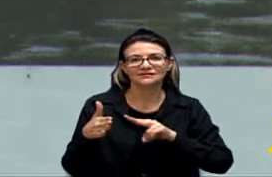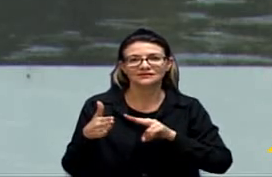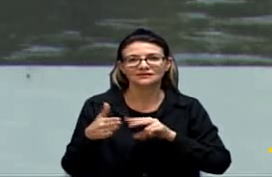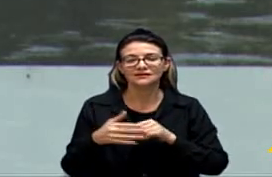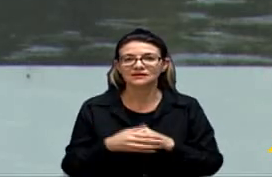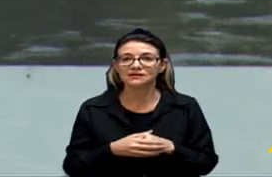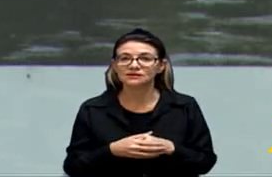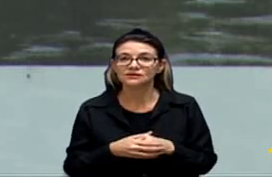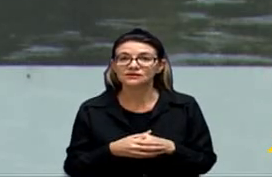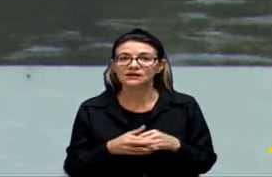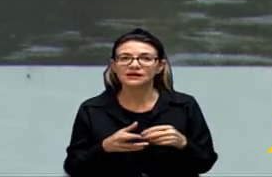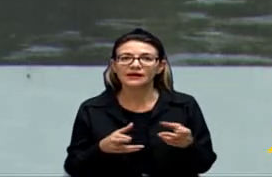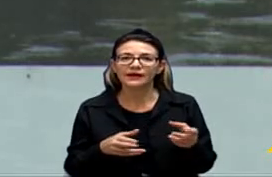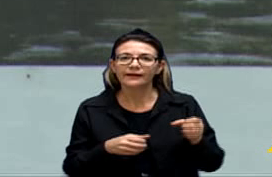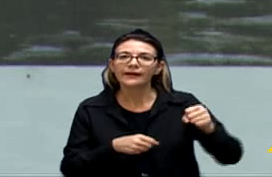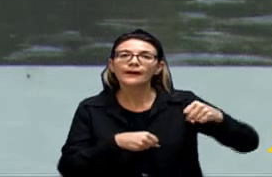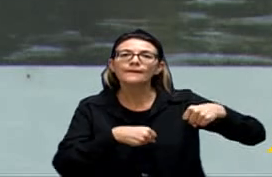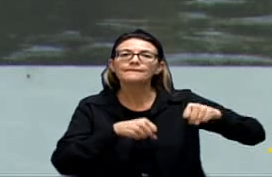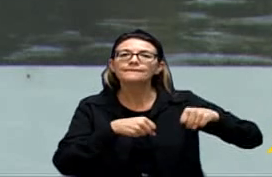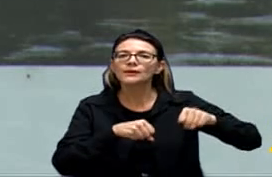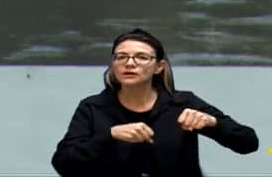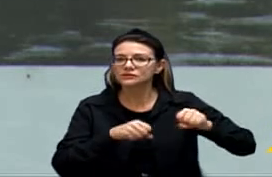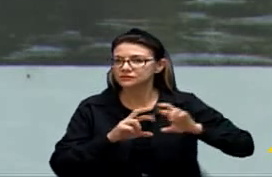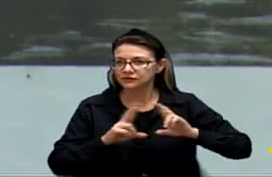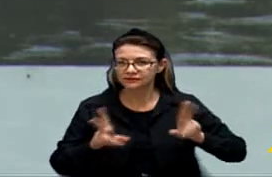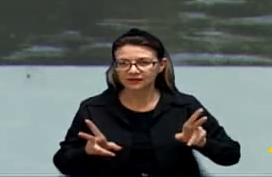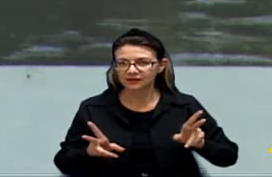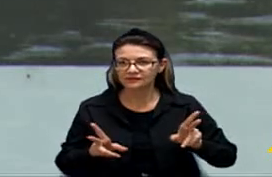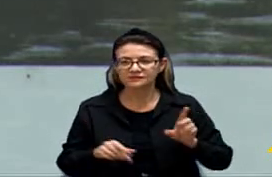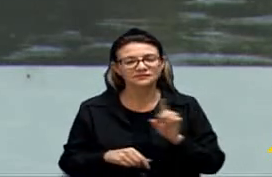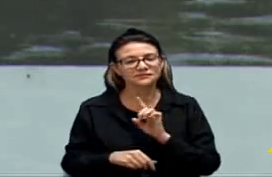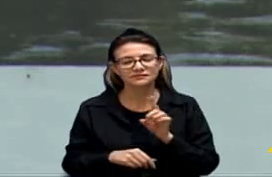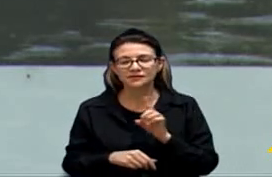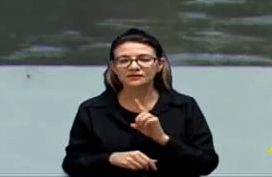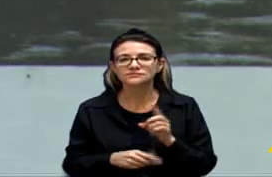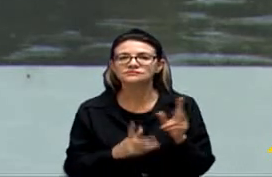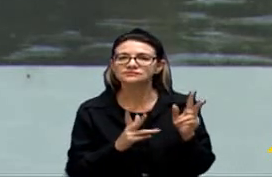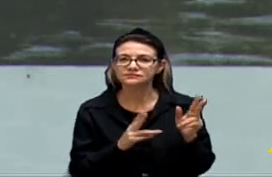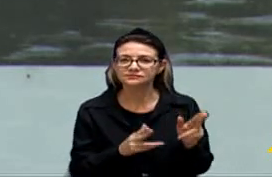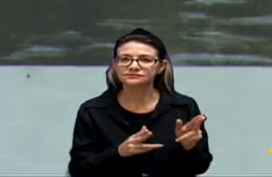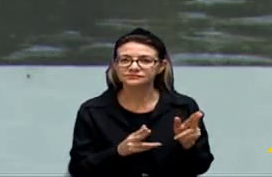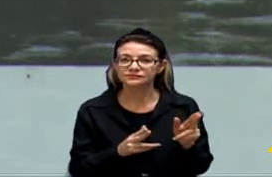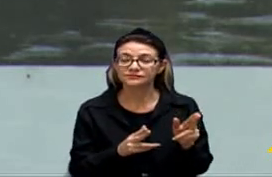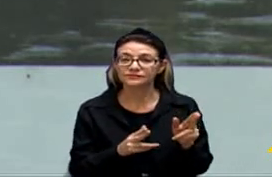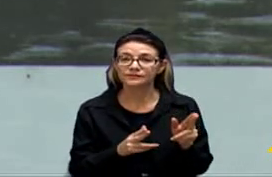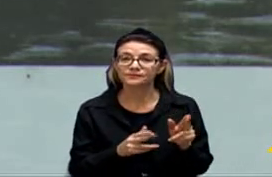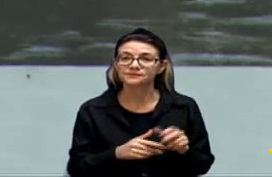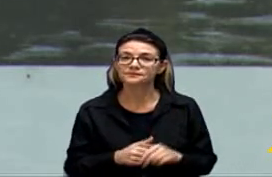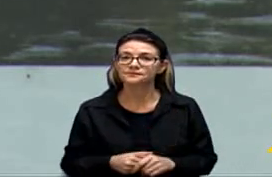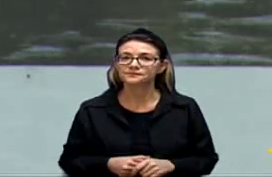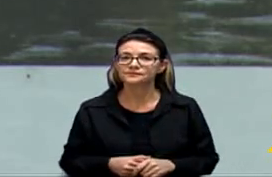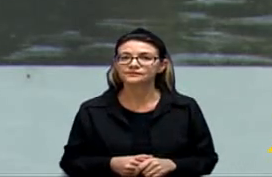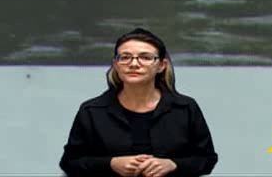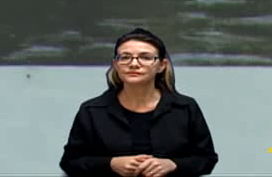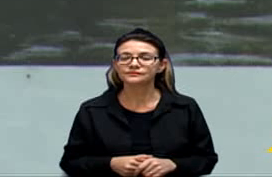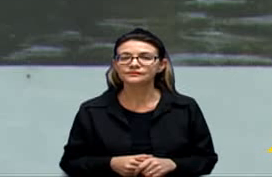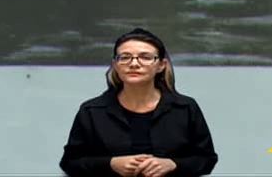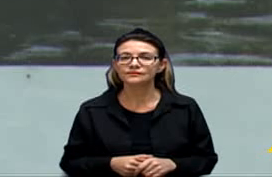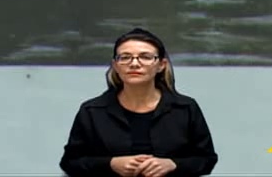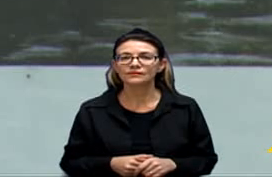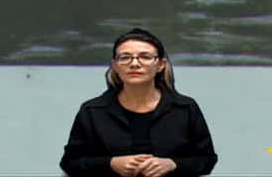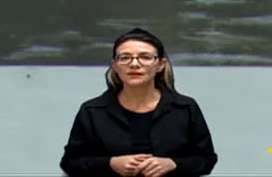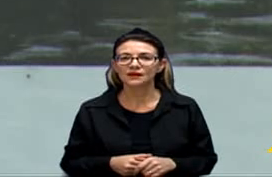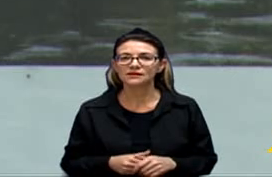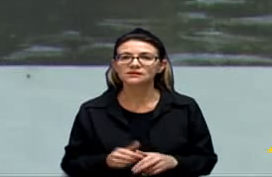também a gente falou aqui é interessante ya não sei se se a senhora concorda com isso mas acredito que se há o representante da